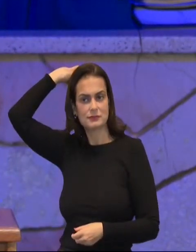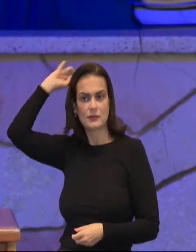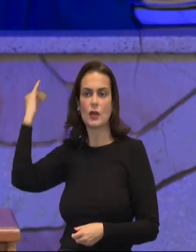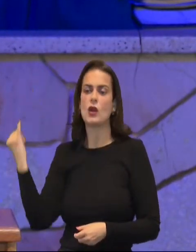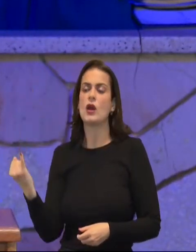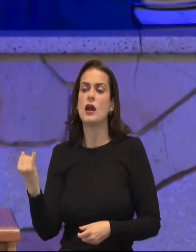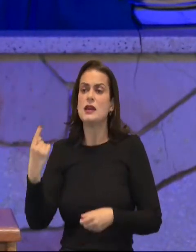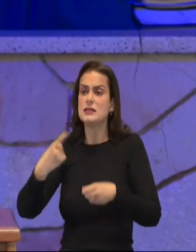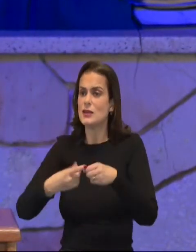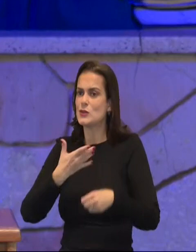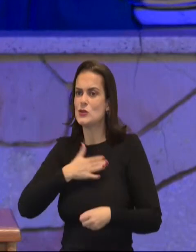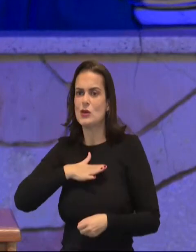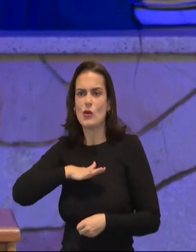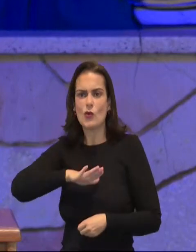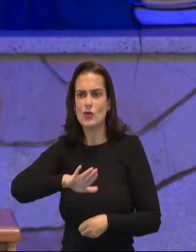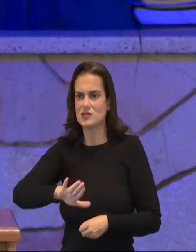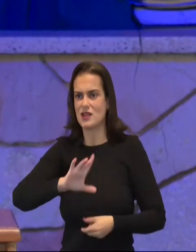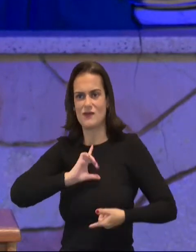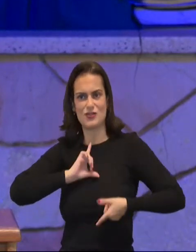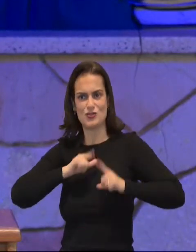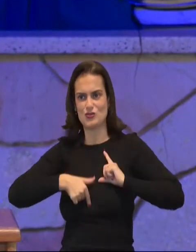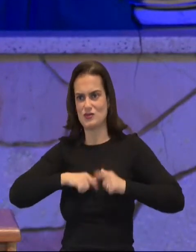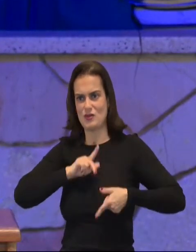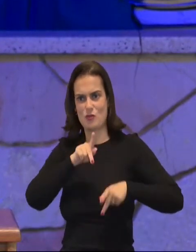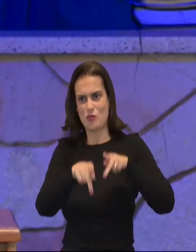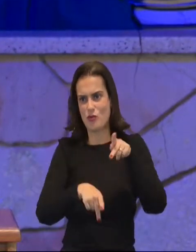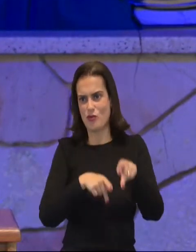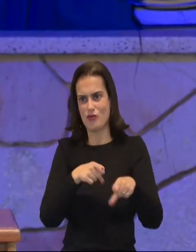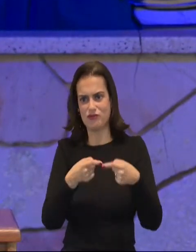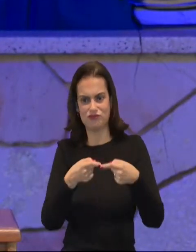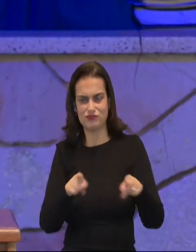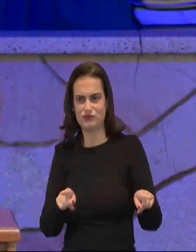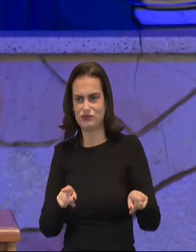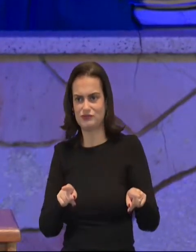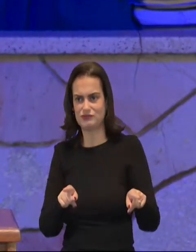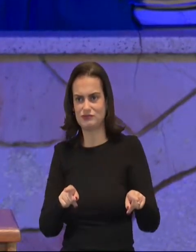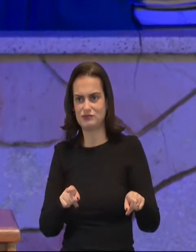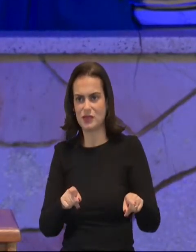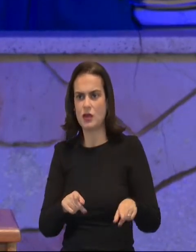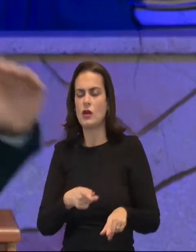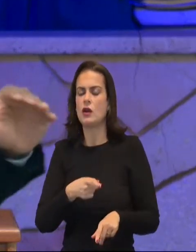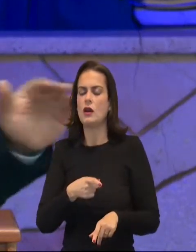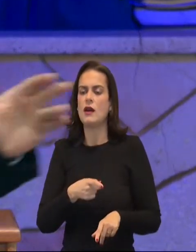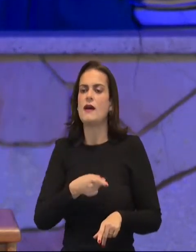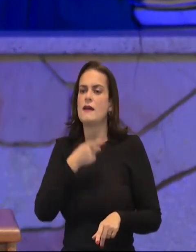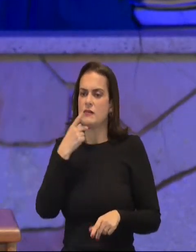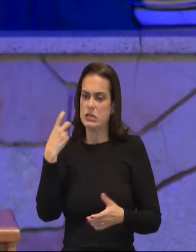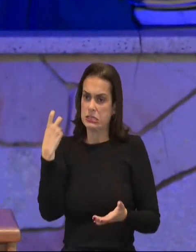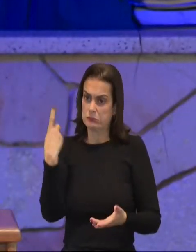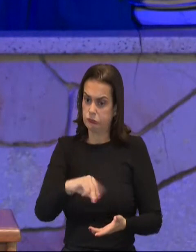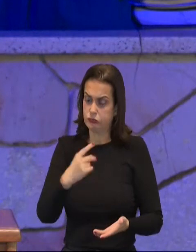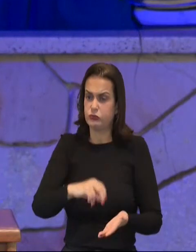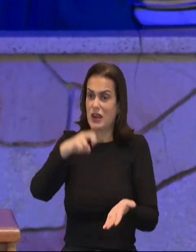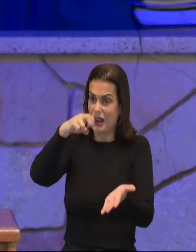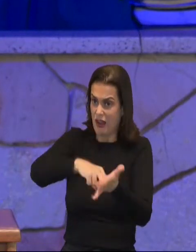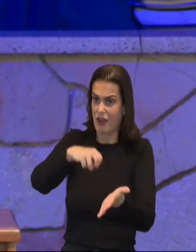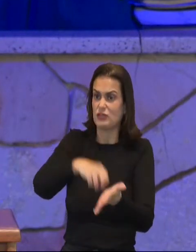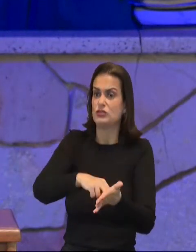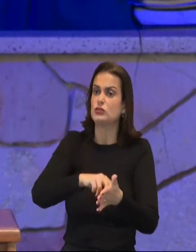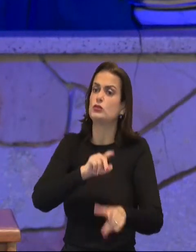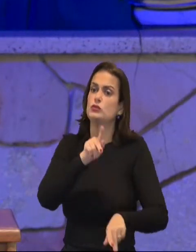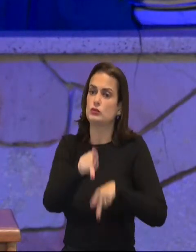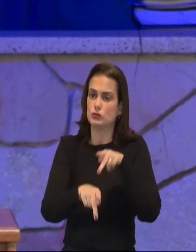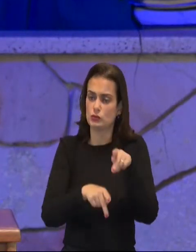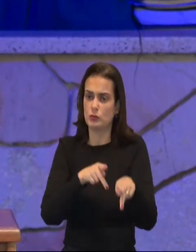e eles não gostavam de judeus ali, portanto eles estavam de forma muito silenciosa, orando na beira daquele rio.